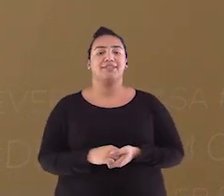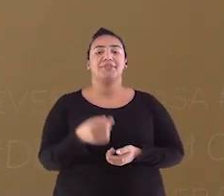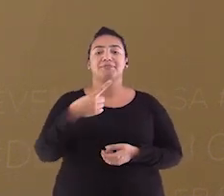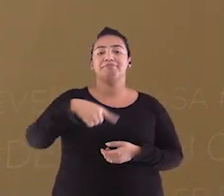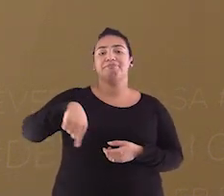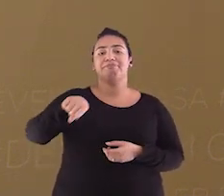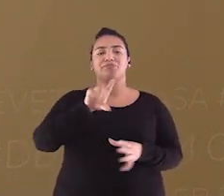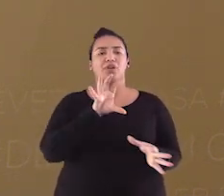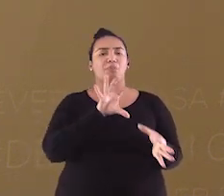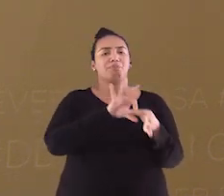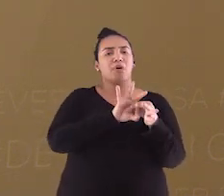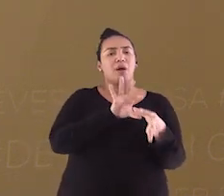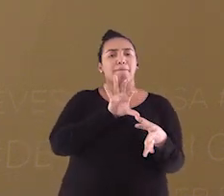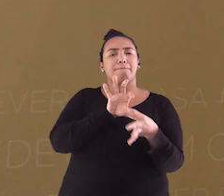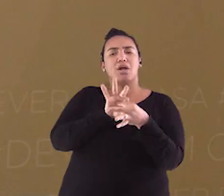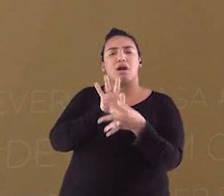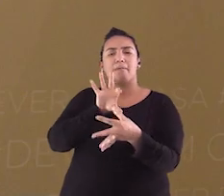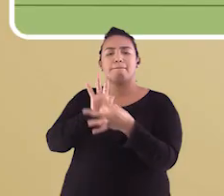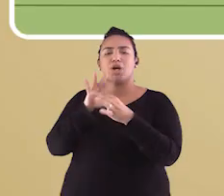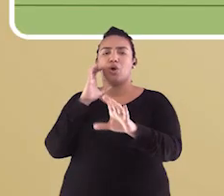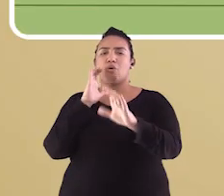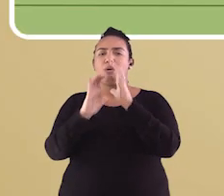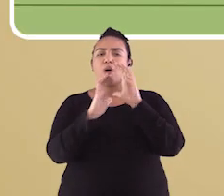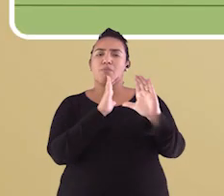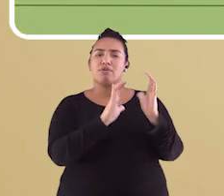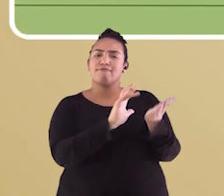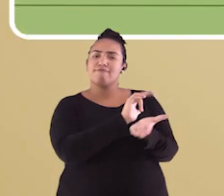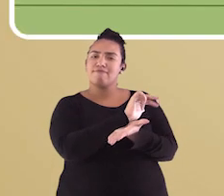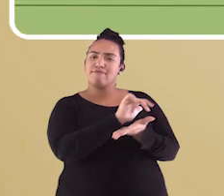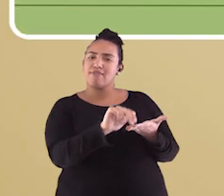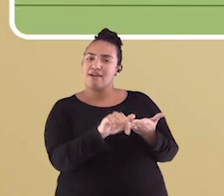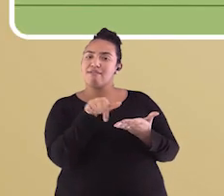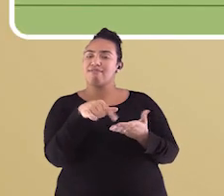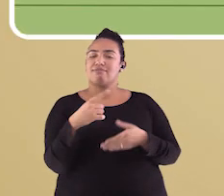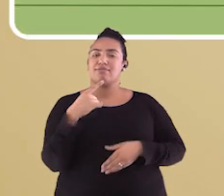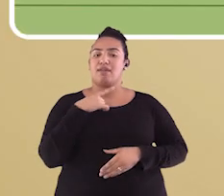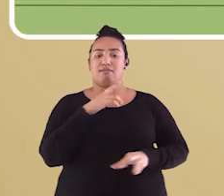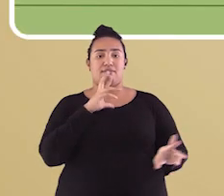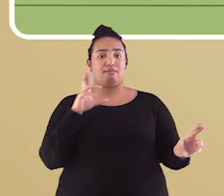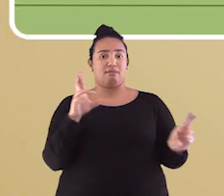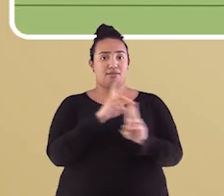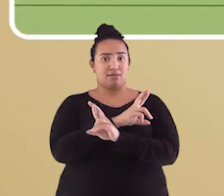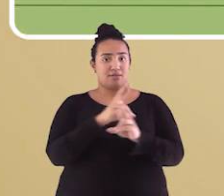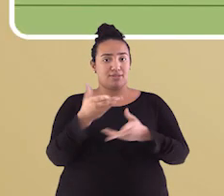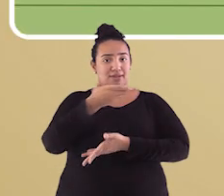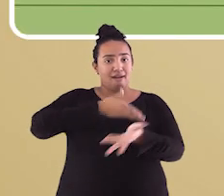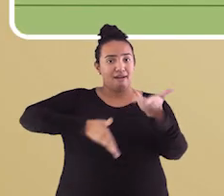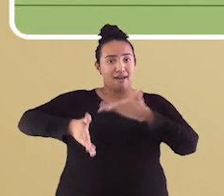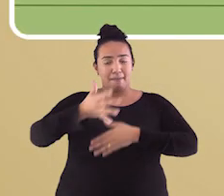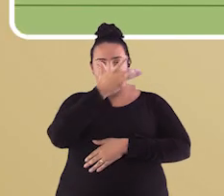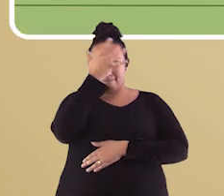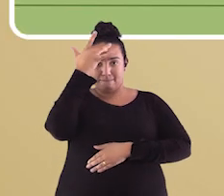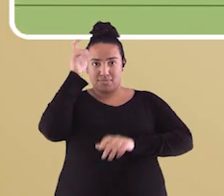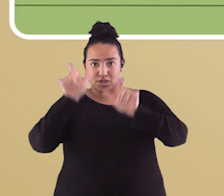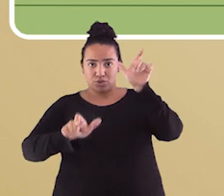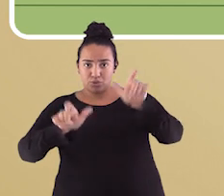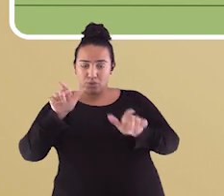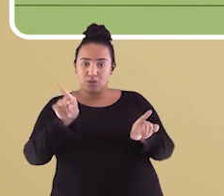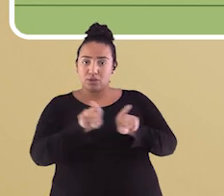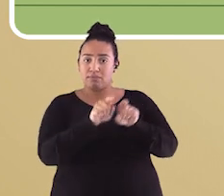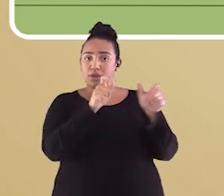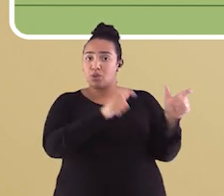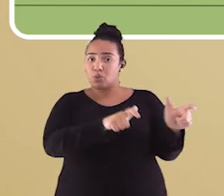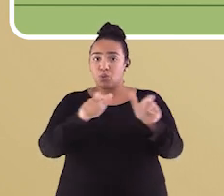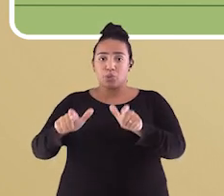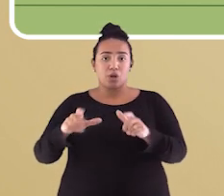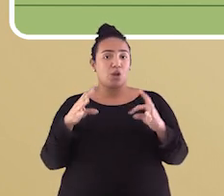conectados com diversas redes de comunicação, que criam relações e interações entre pessoas e lugares em todas